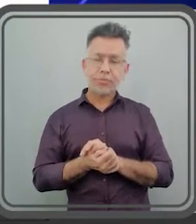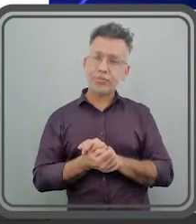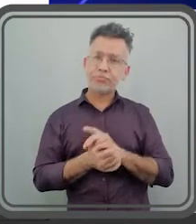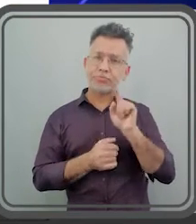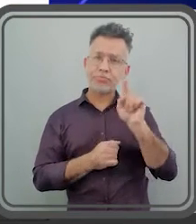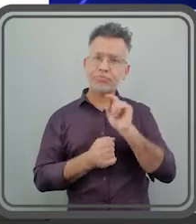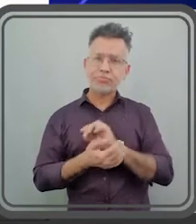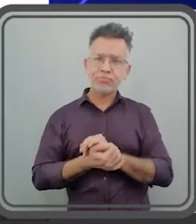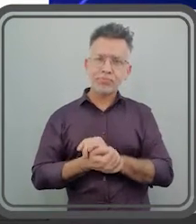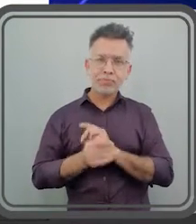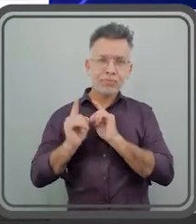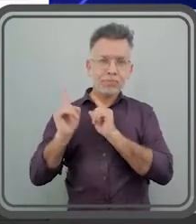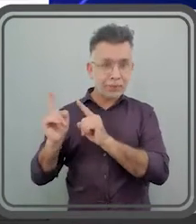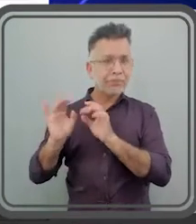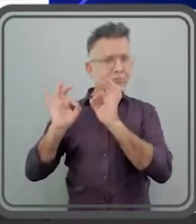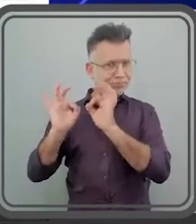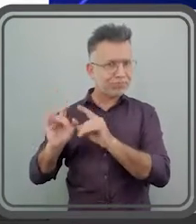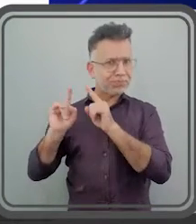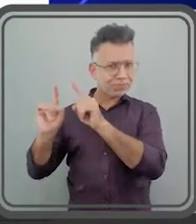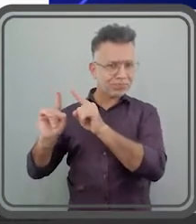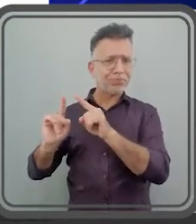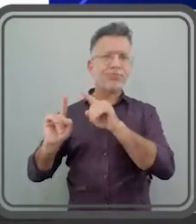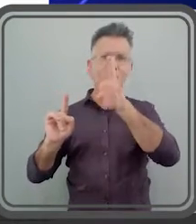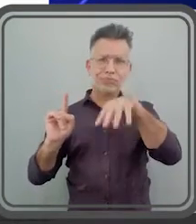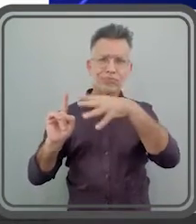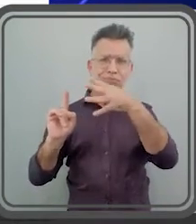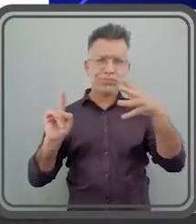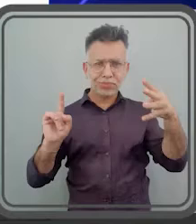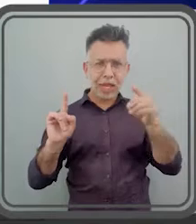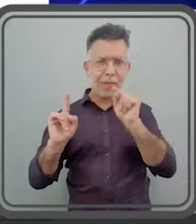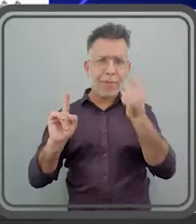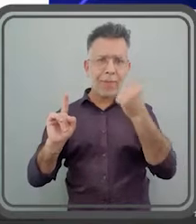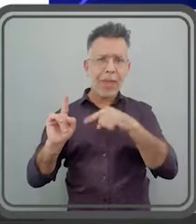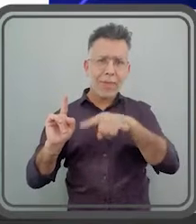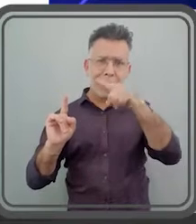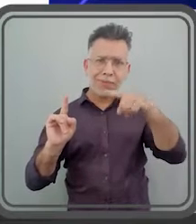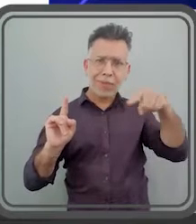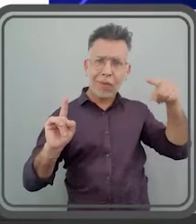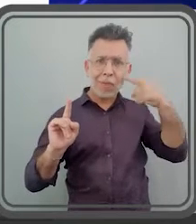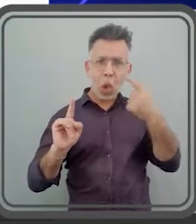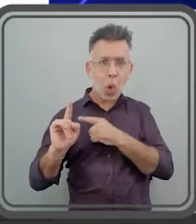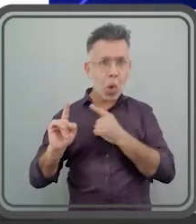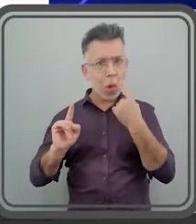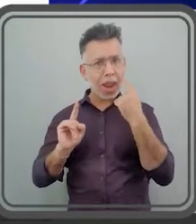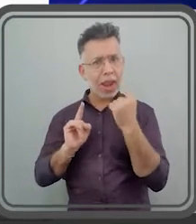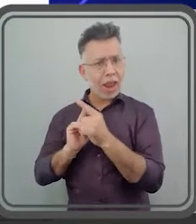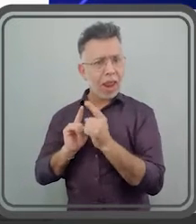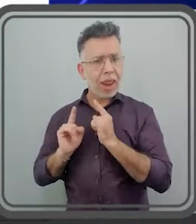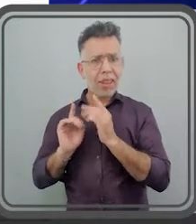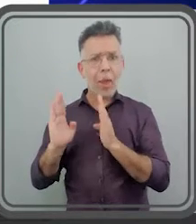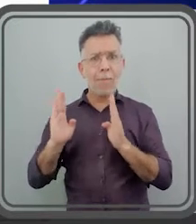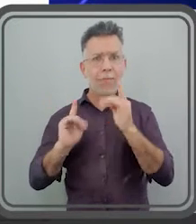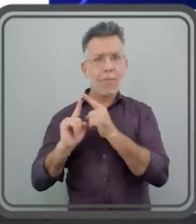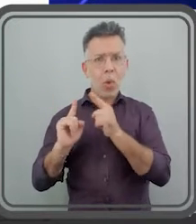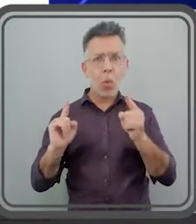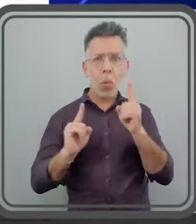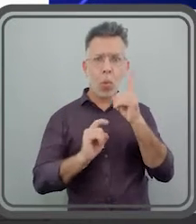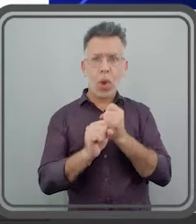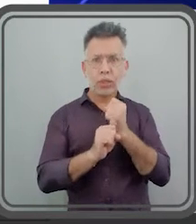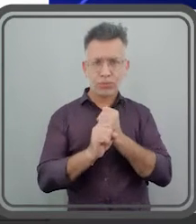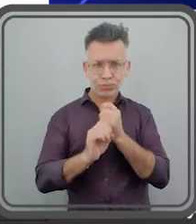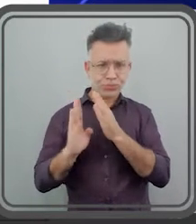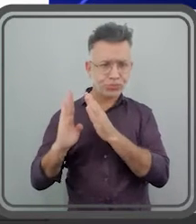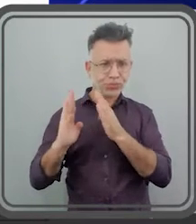aí exatamente assim mesmo então vez primeiro gráfico até olhando nele ele tem um período de um ano né